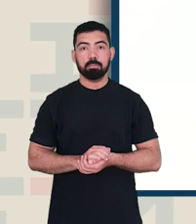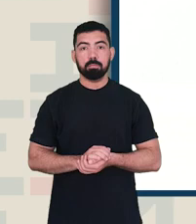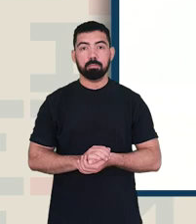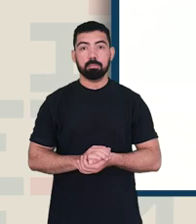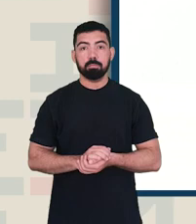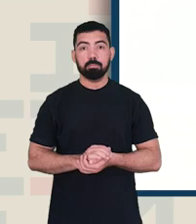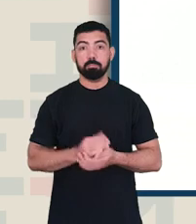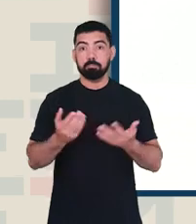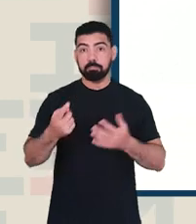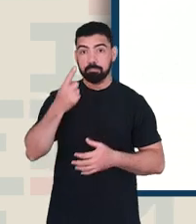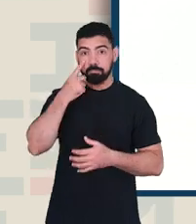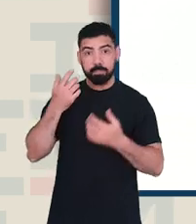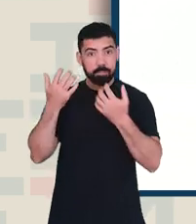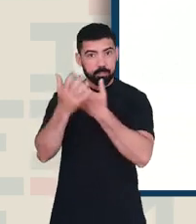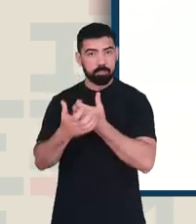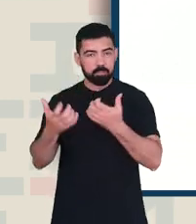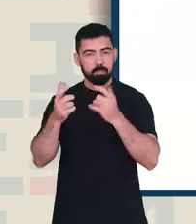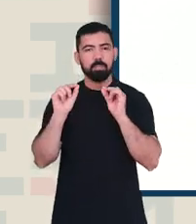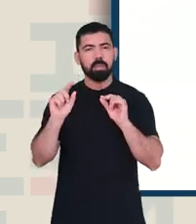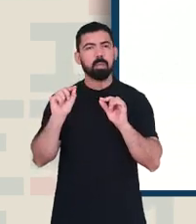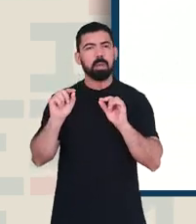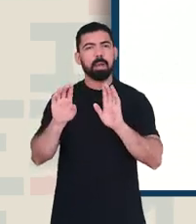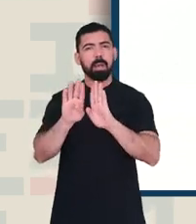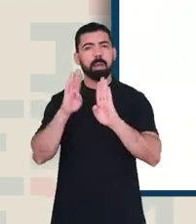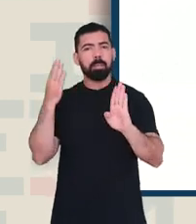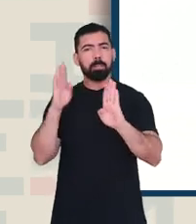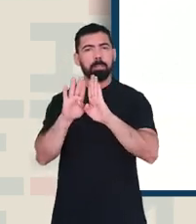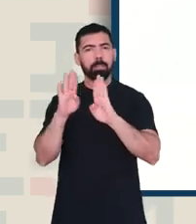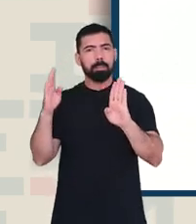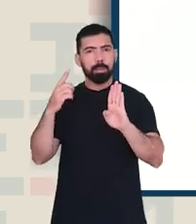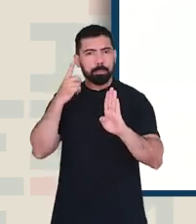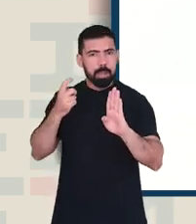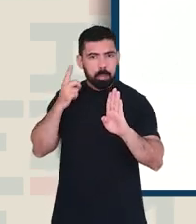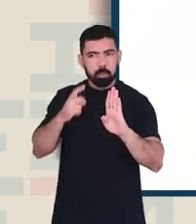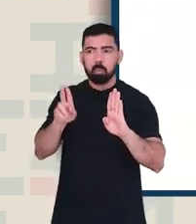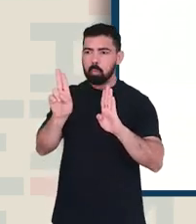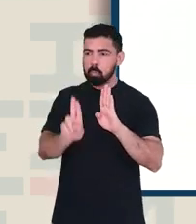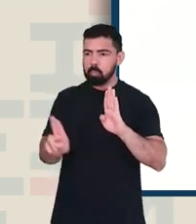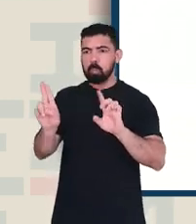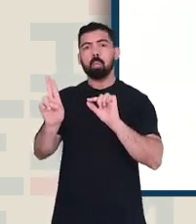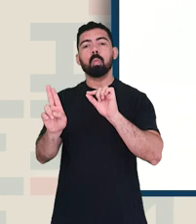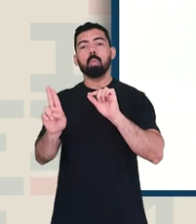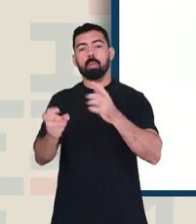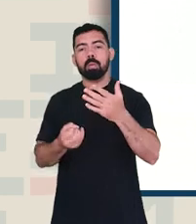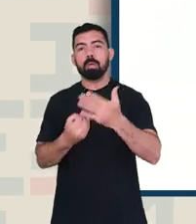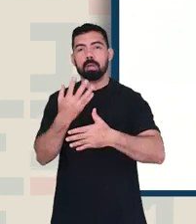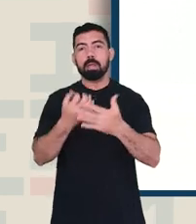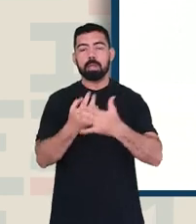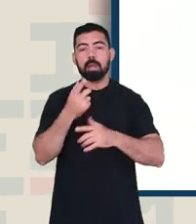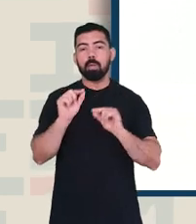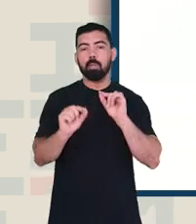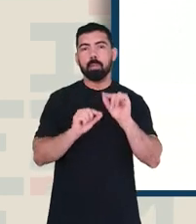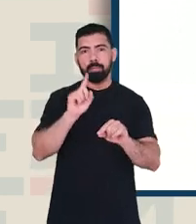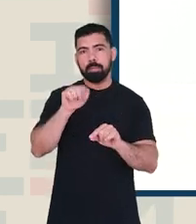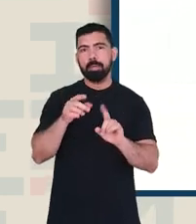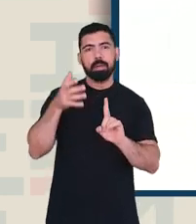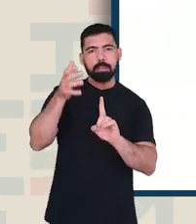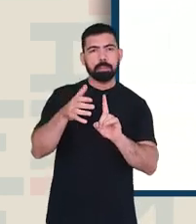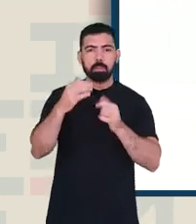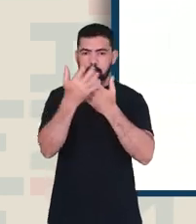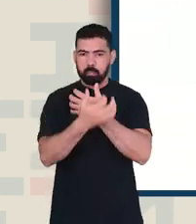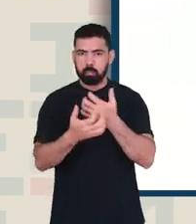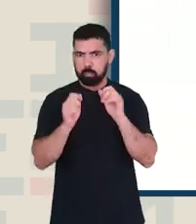Então, nessa música, vemos como o som de uma porta pode ser utilizado para criar um discurso musical,